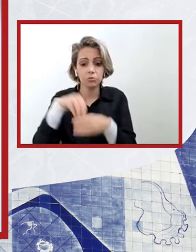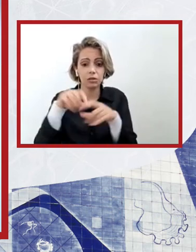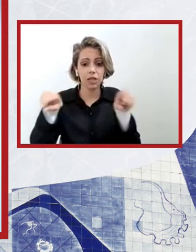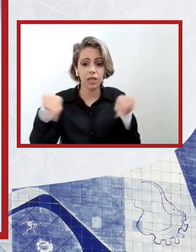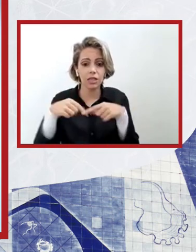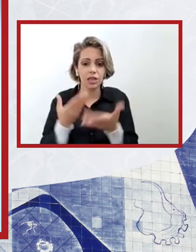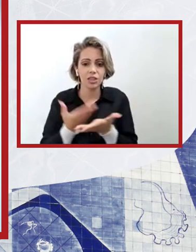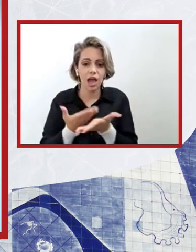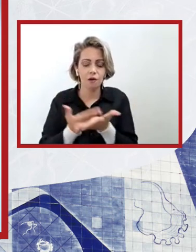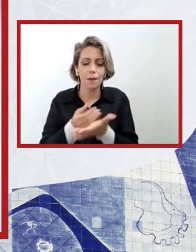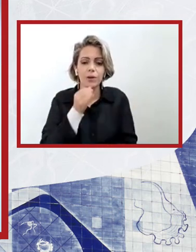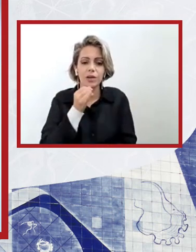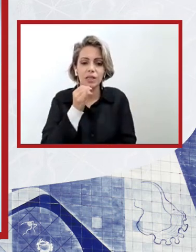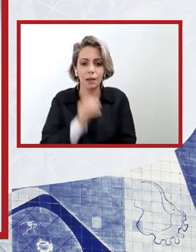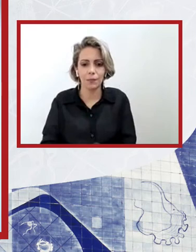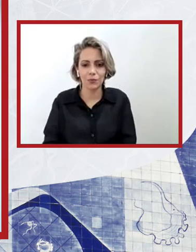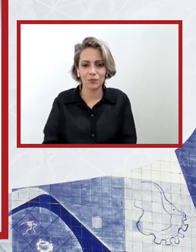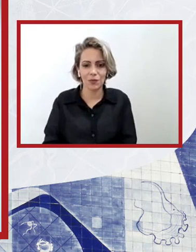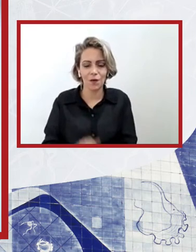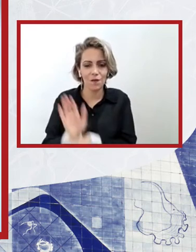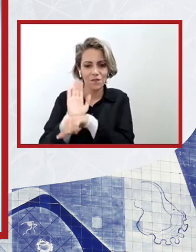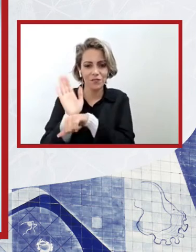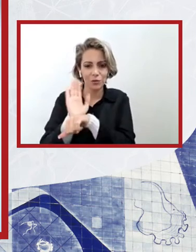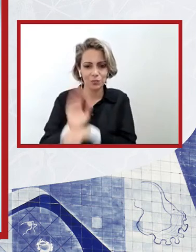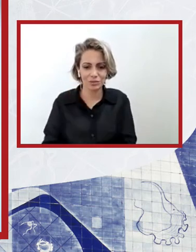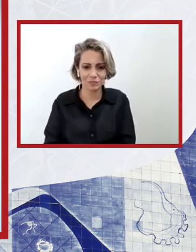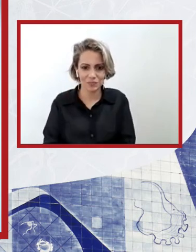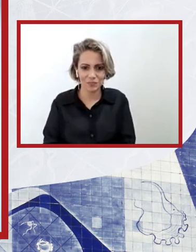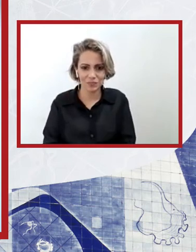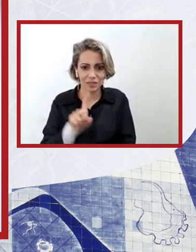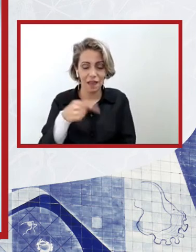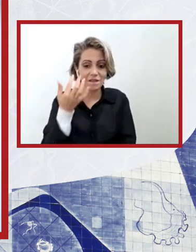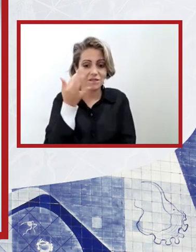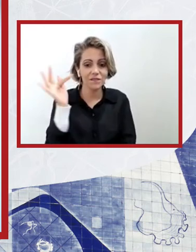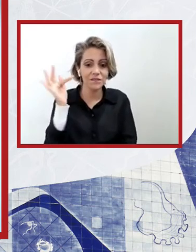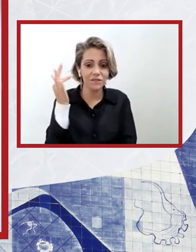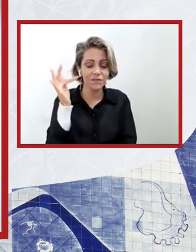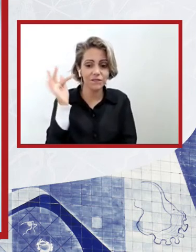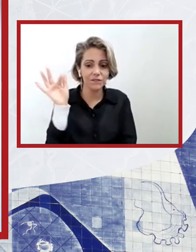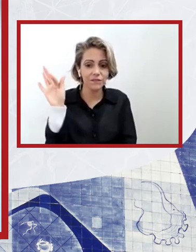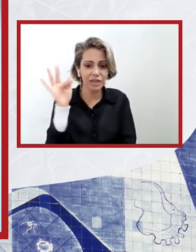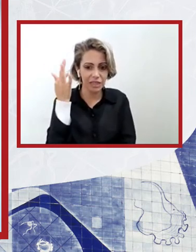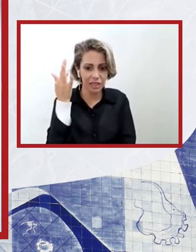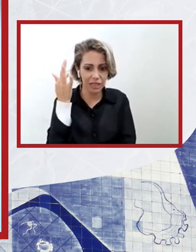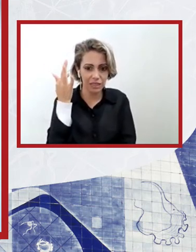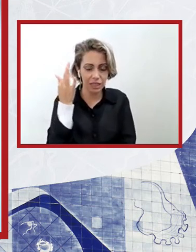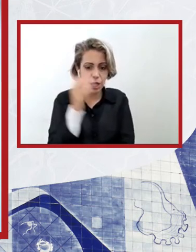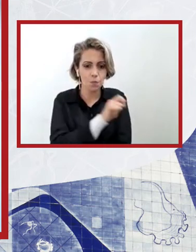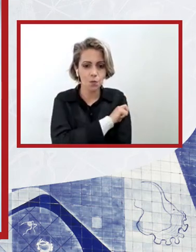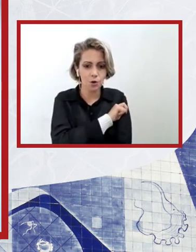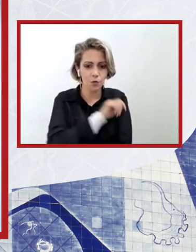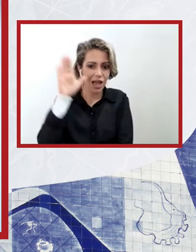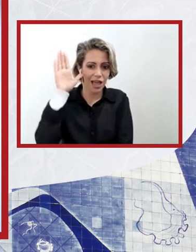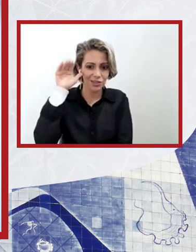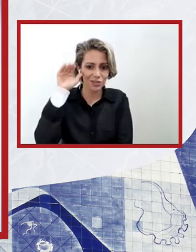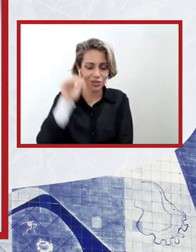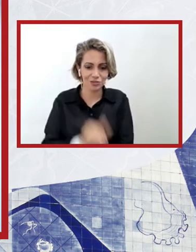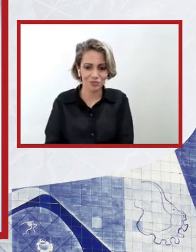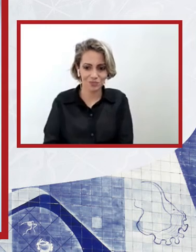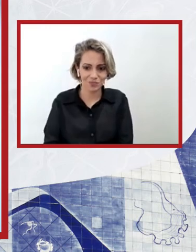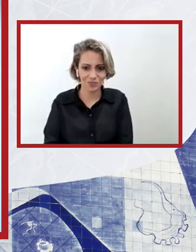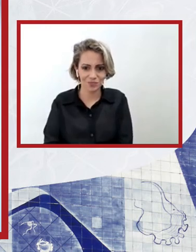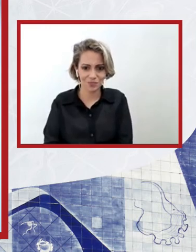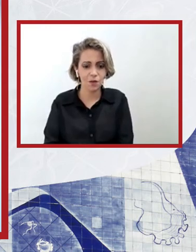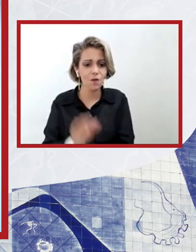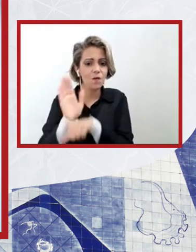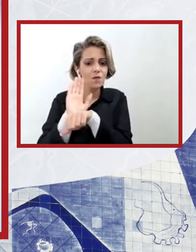Pegam, por exemplo, um filme que é em francês para a turma assistir, e aí o filme